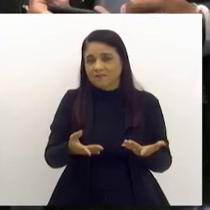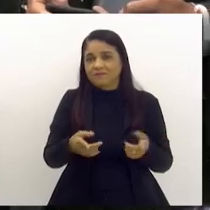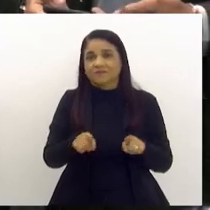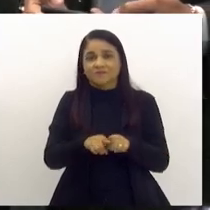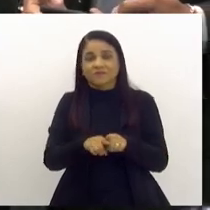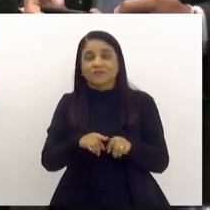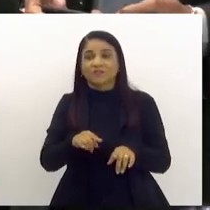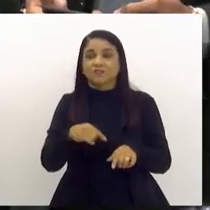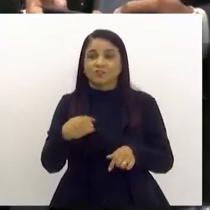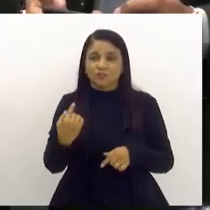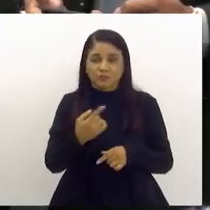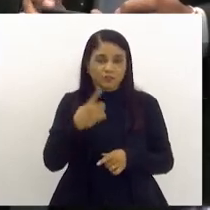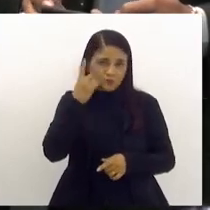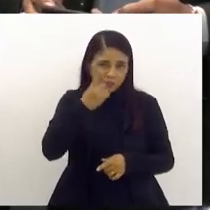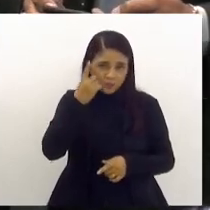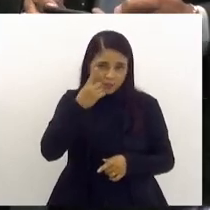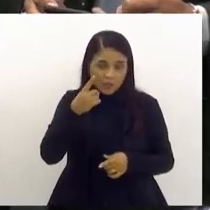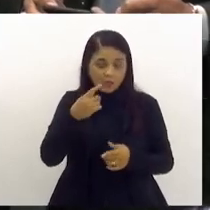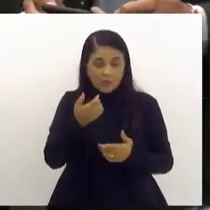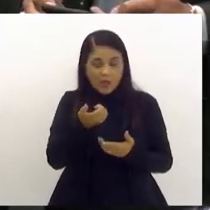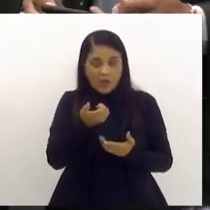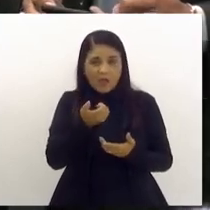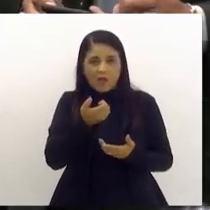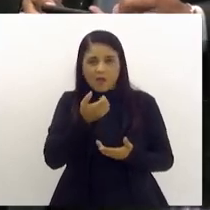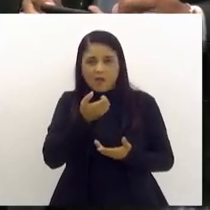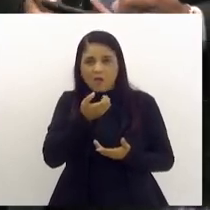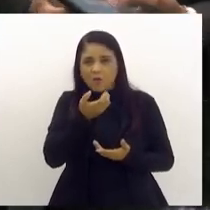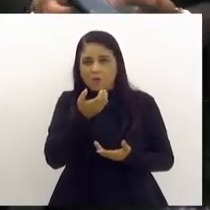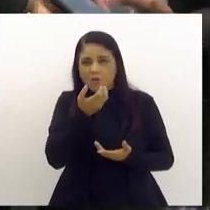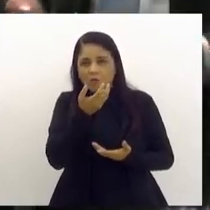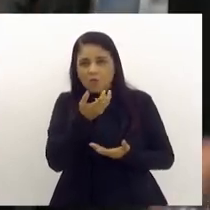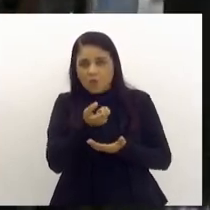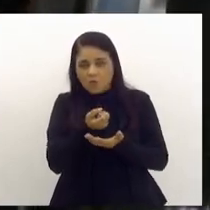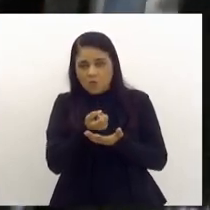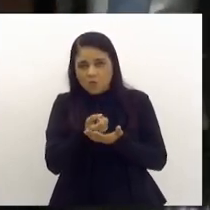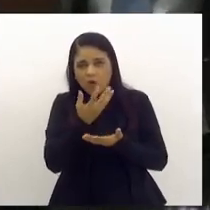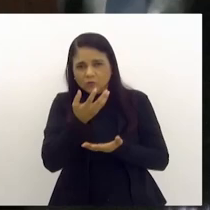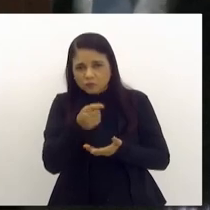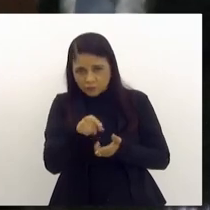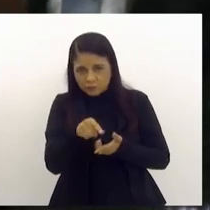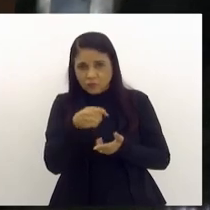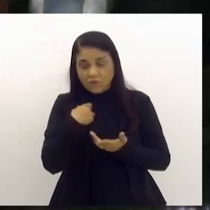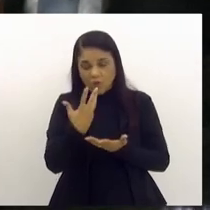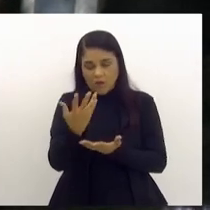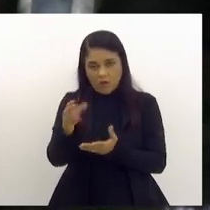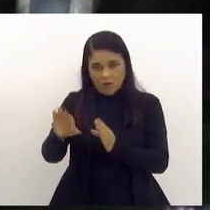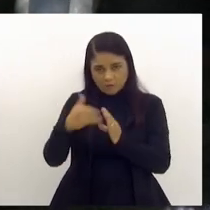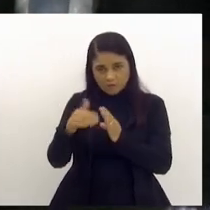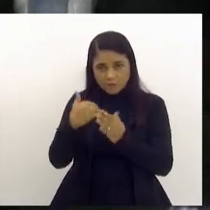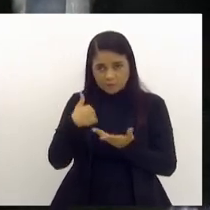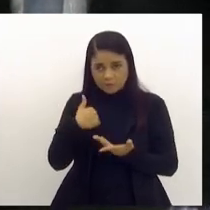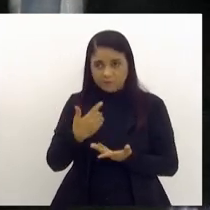todos os deputados, não sei se vai pegar o áudio aqui, mas é o que eu venho recebendo, senhor presidente.